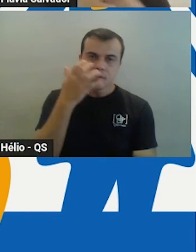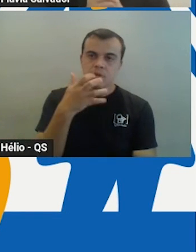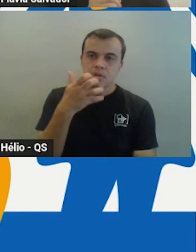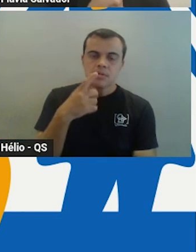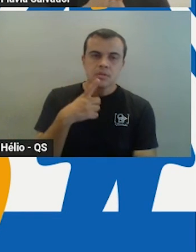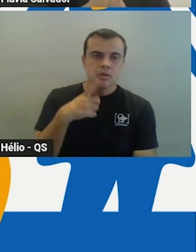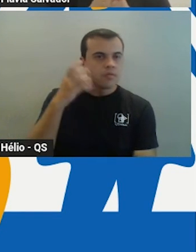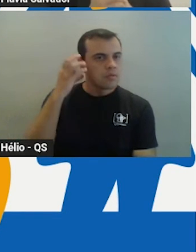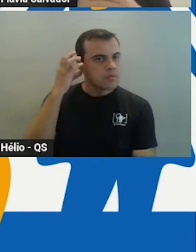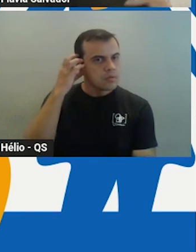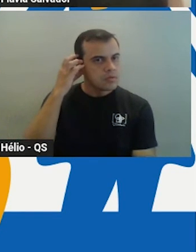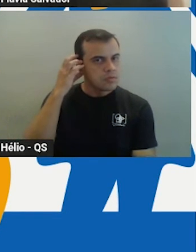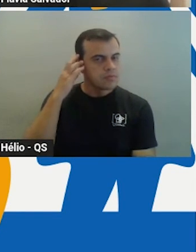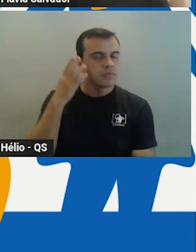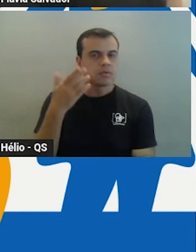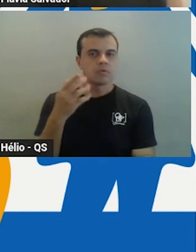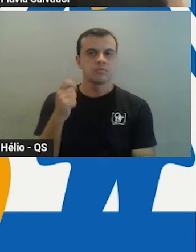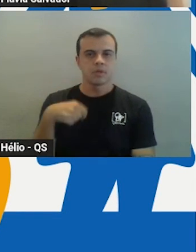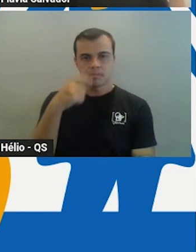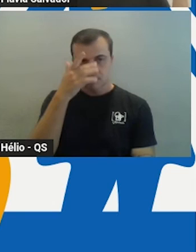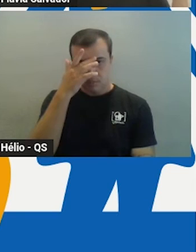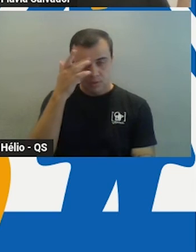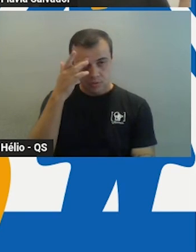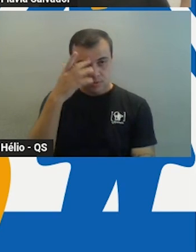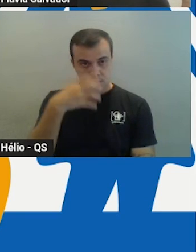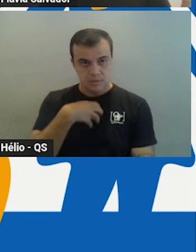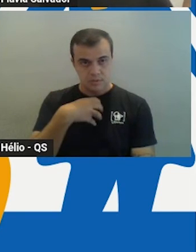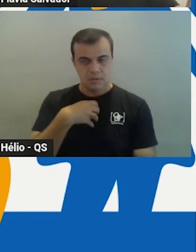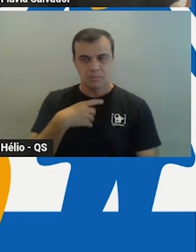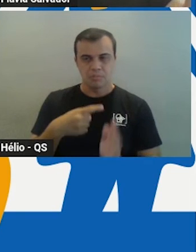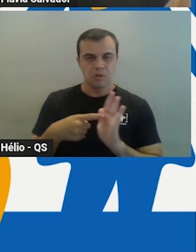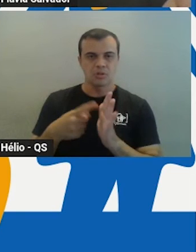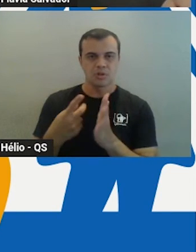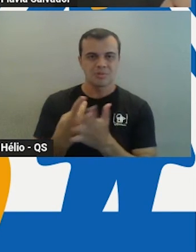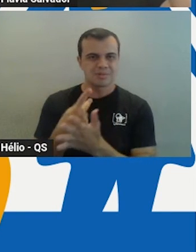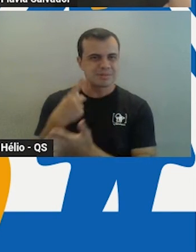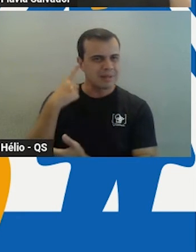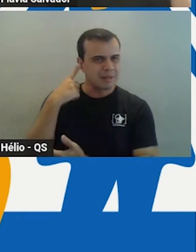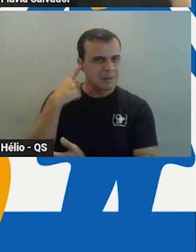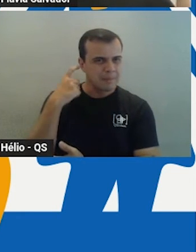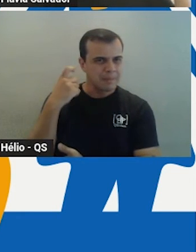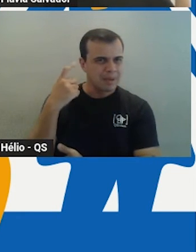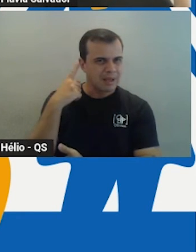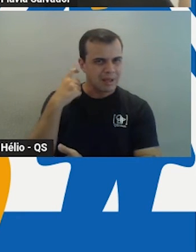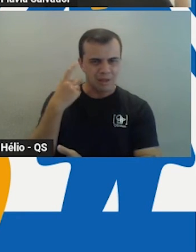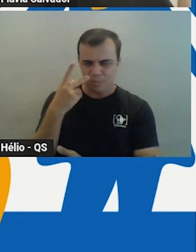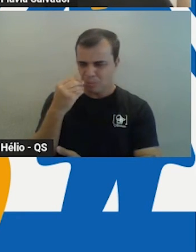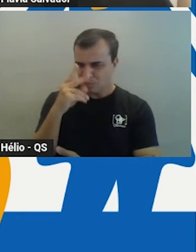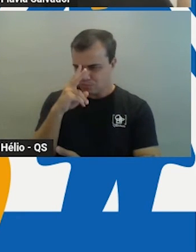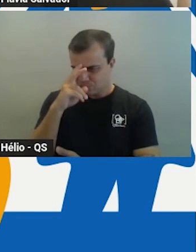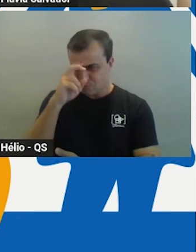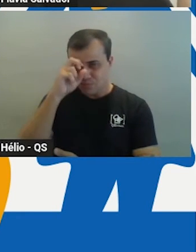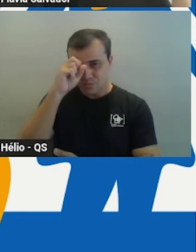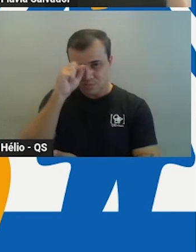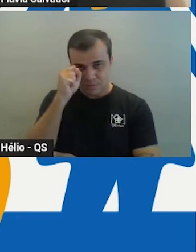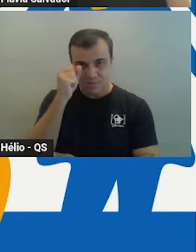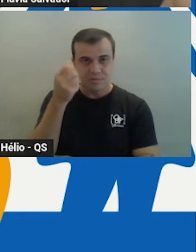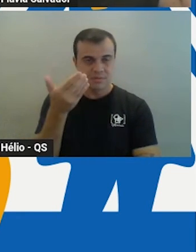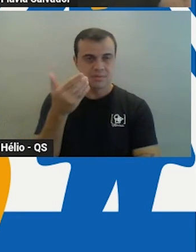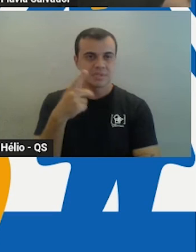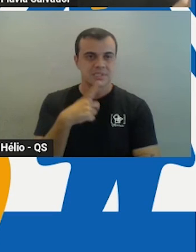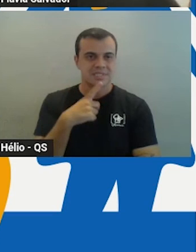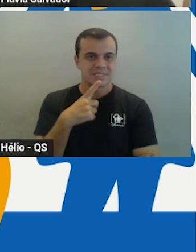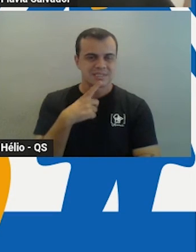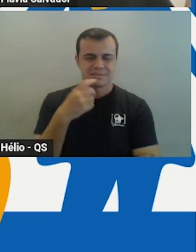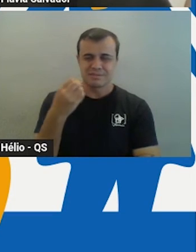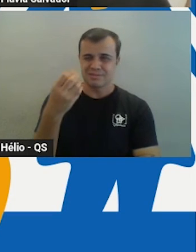de ouvido, né? Em que as pessoas vão ser expostas a barulhos muito altos, a